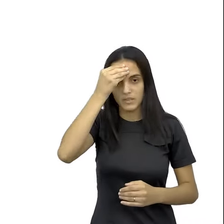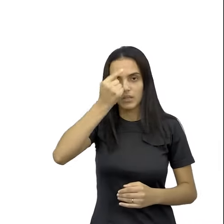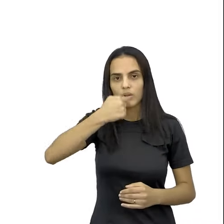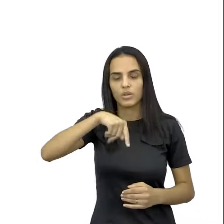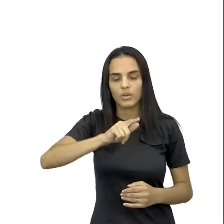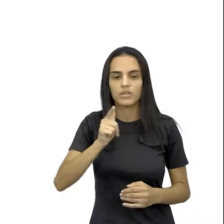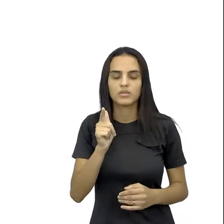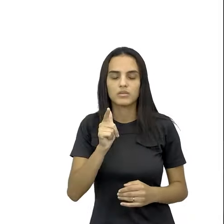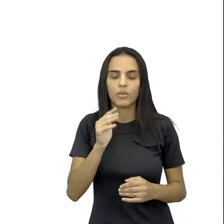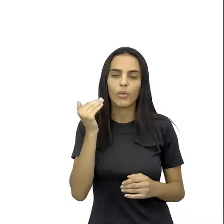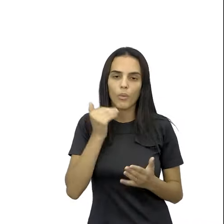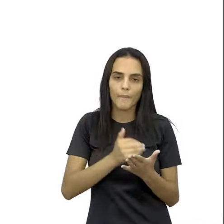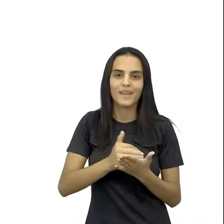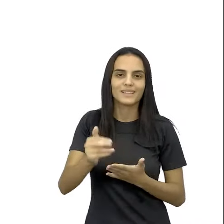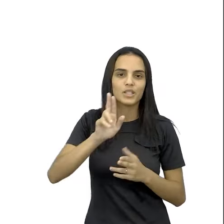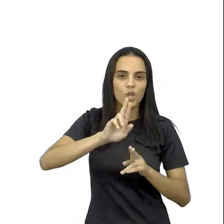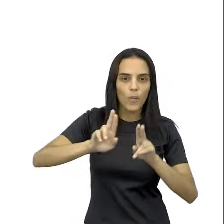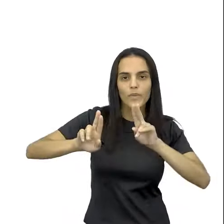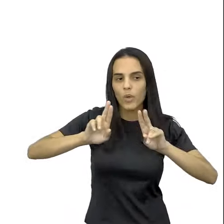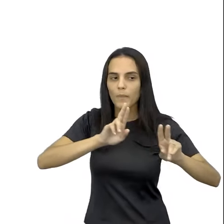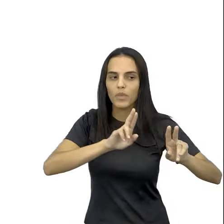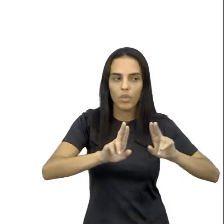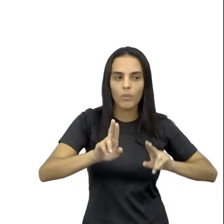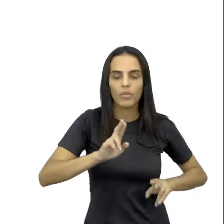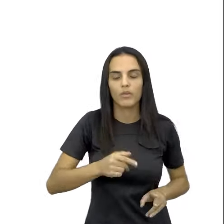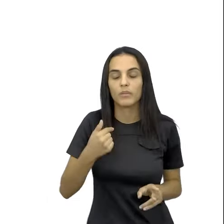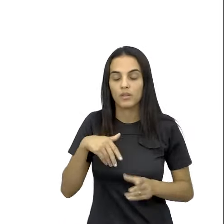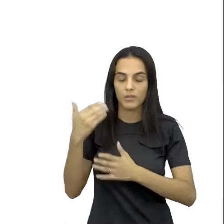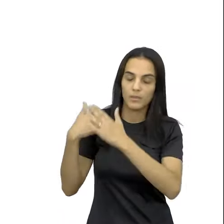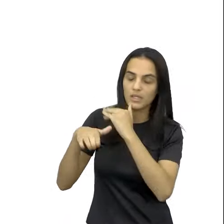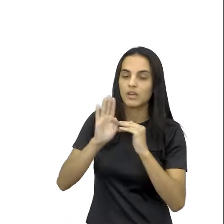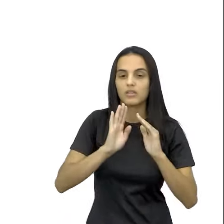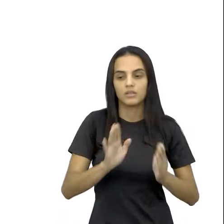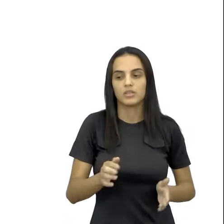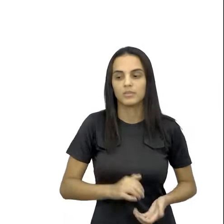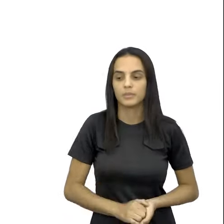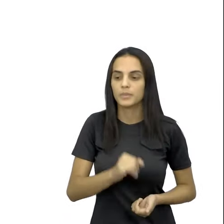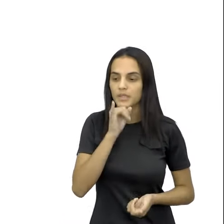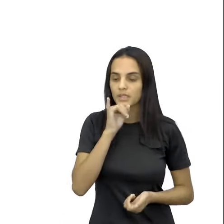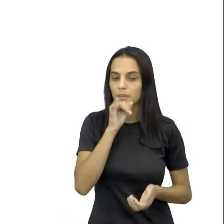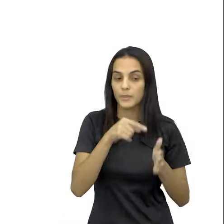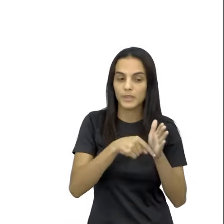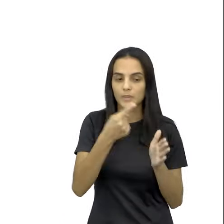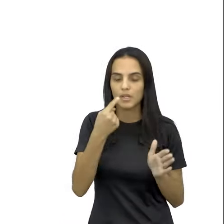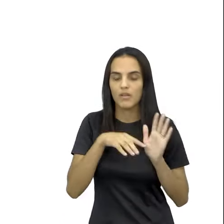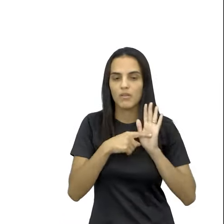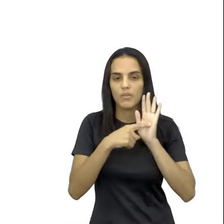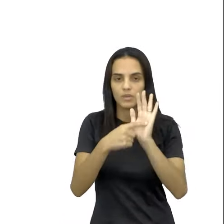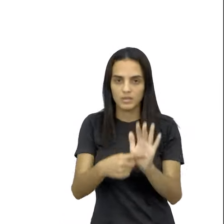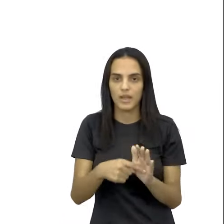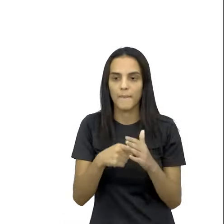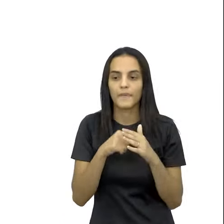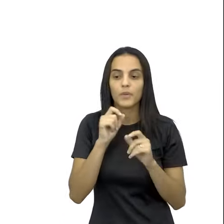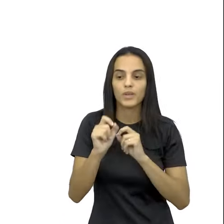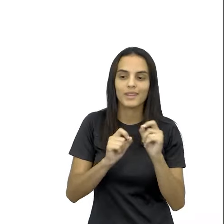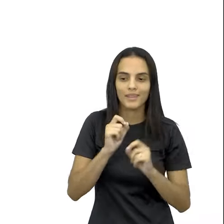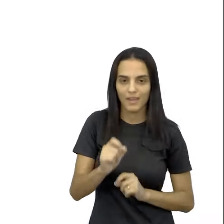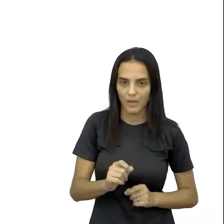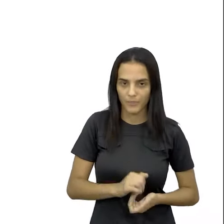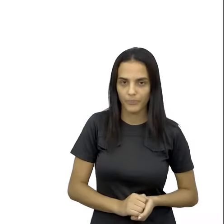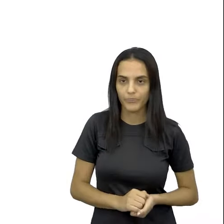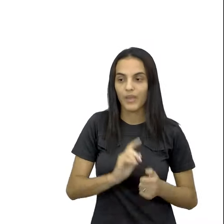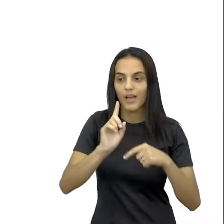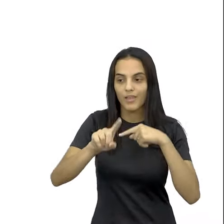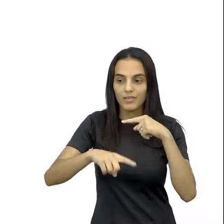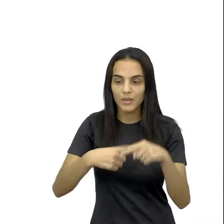começa a nomeá-los, né? Porque a gente já fazia isso, né? Então a gente fala assim, primeiro eu vou mostrar, né, para ele o que que é. Aí